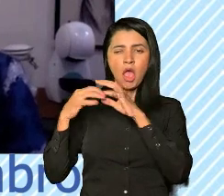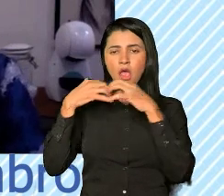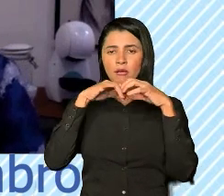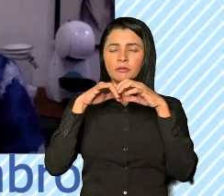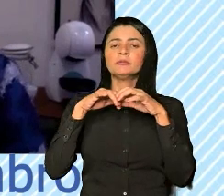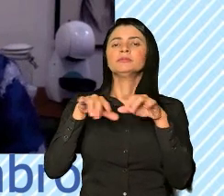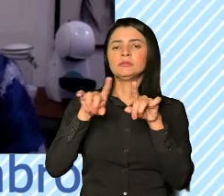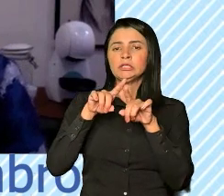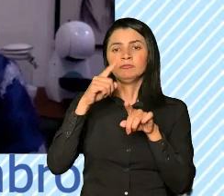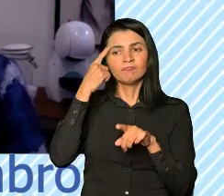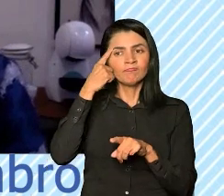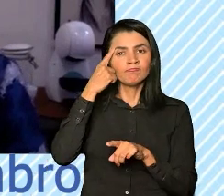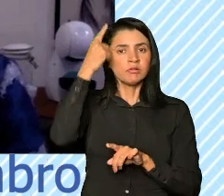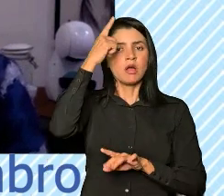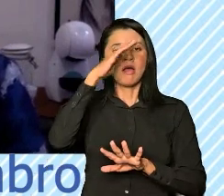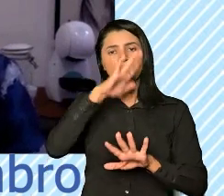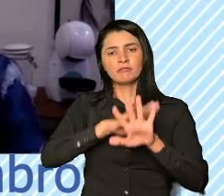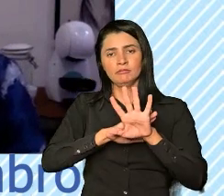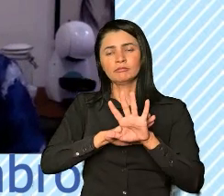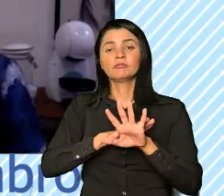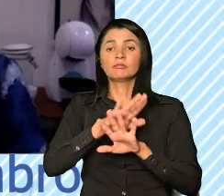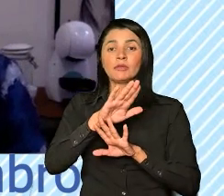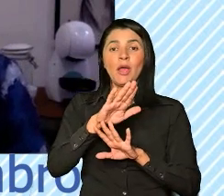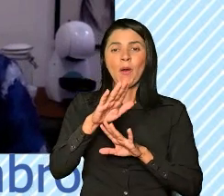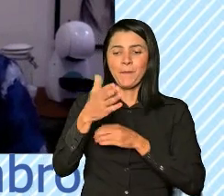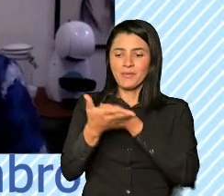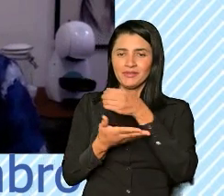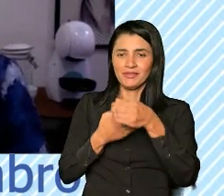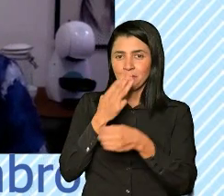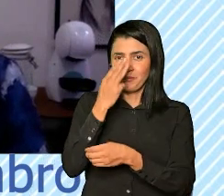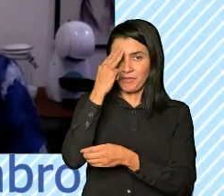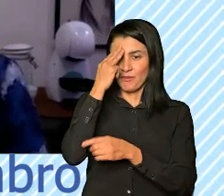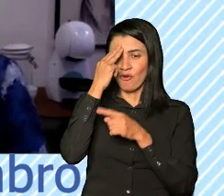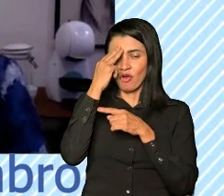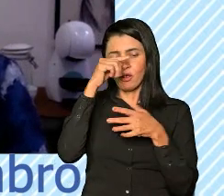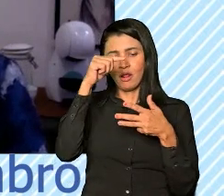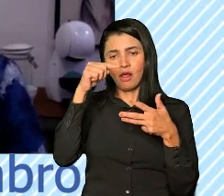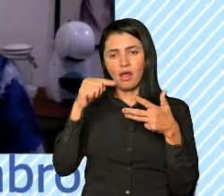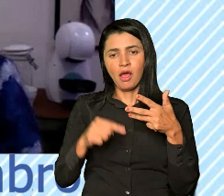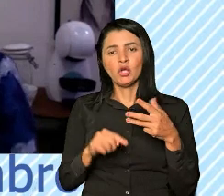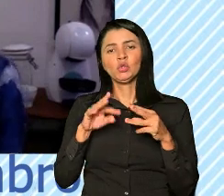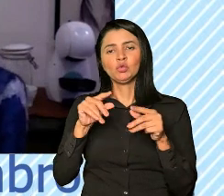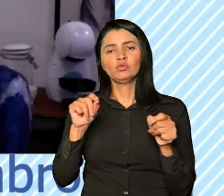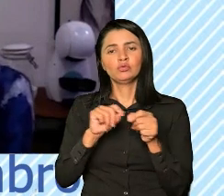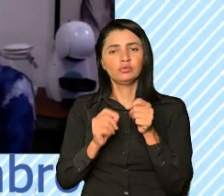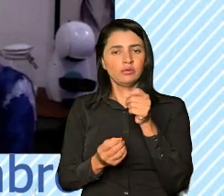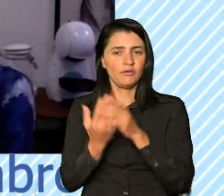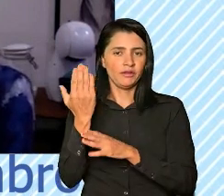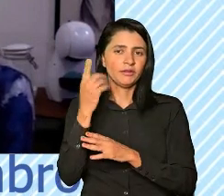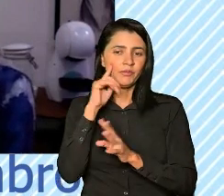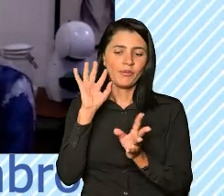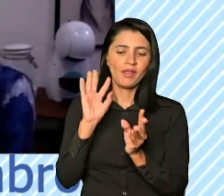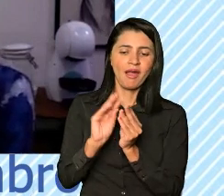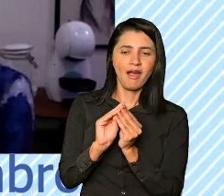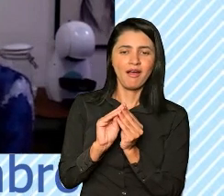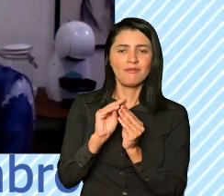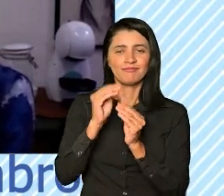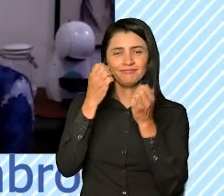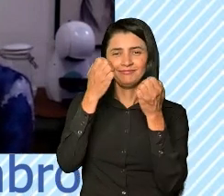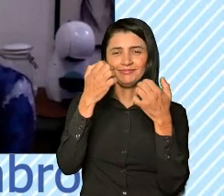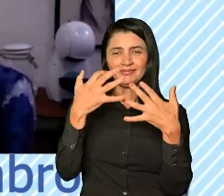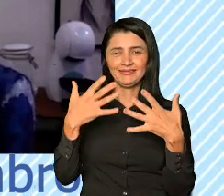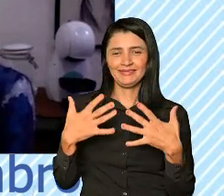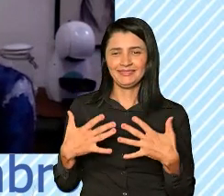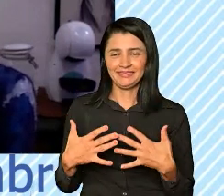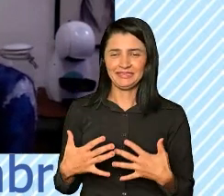e ideológicos. Então, a partir da memória, tudo isso é realizado. Então, só fazendo essa